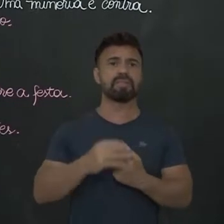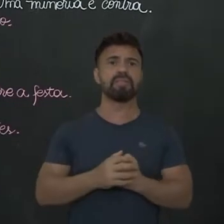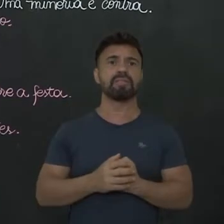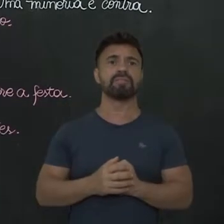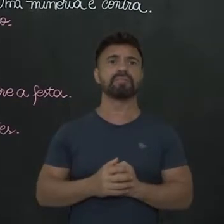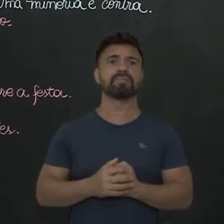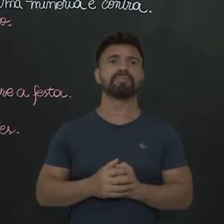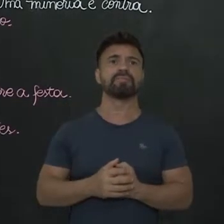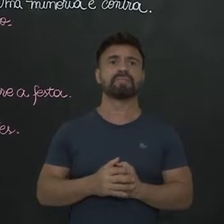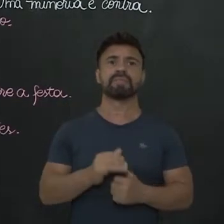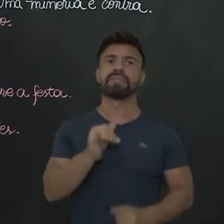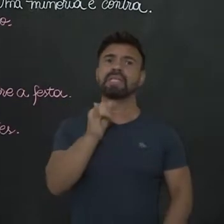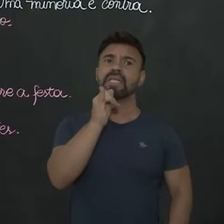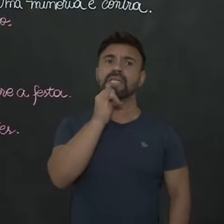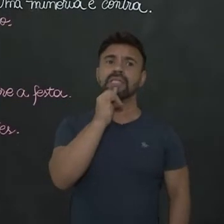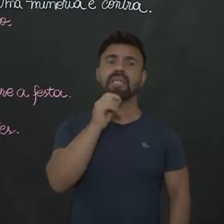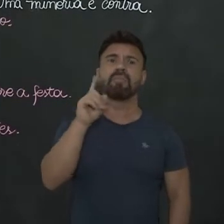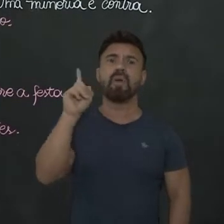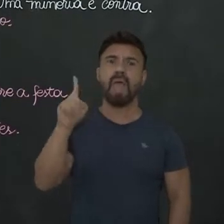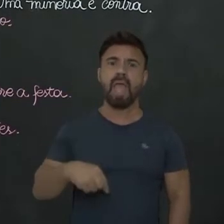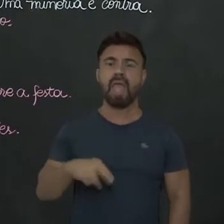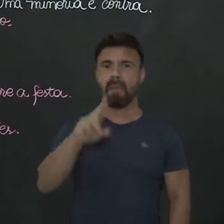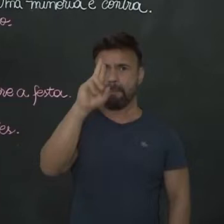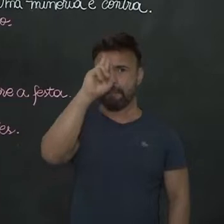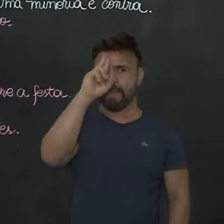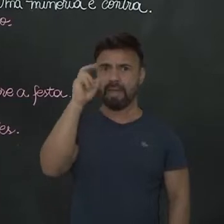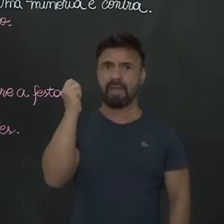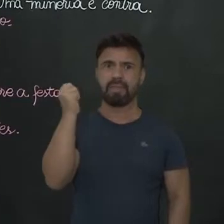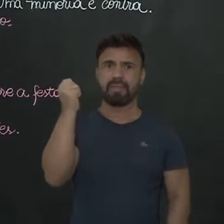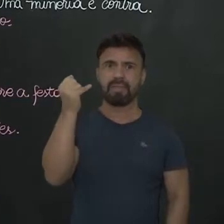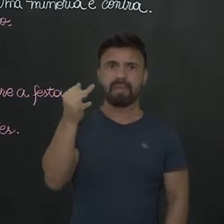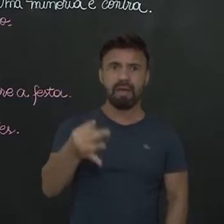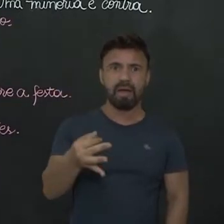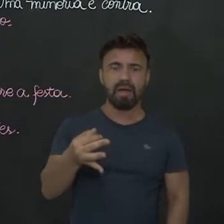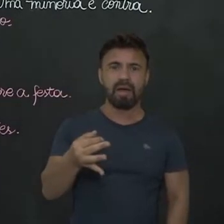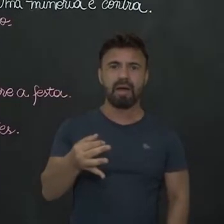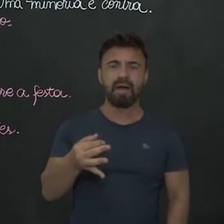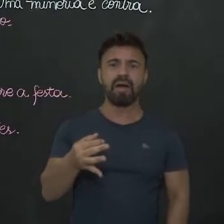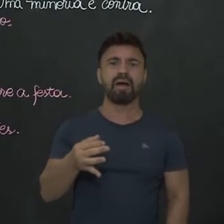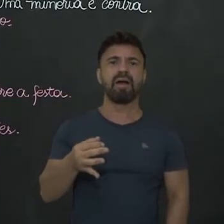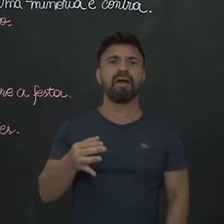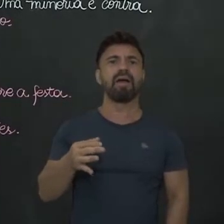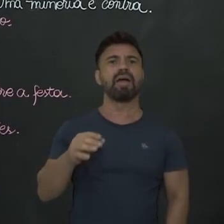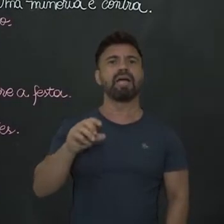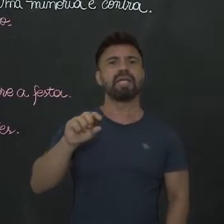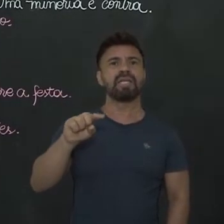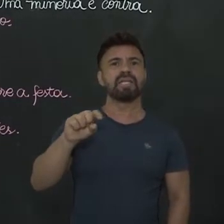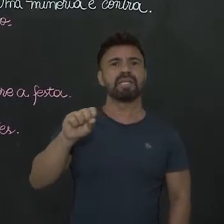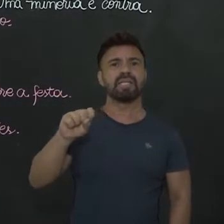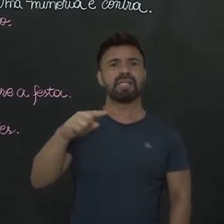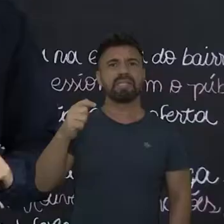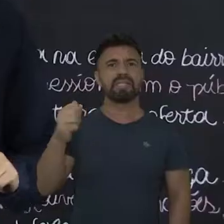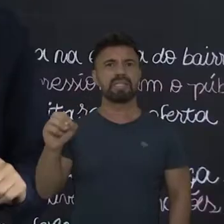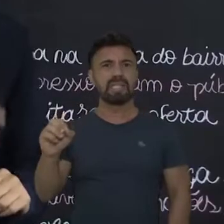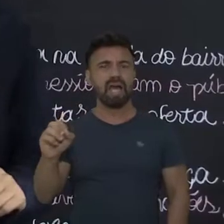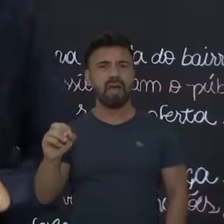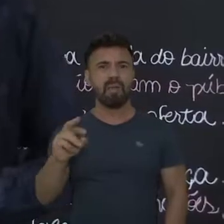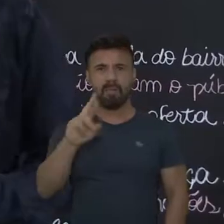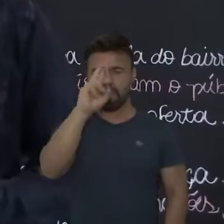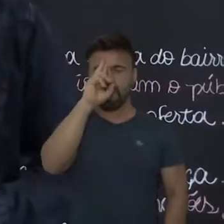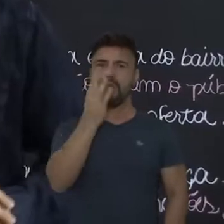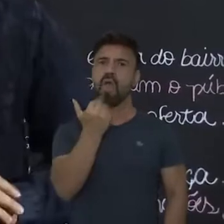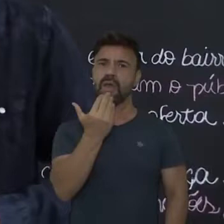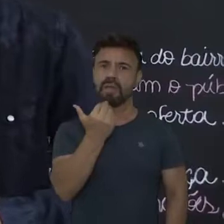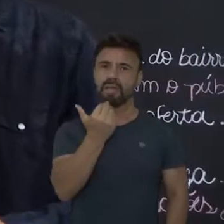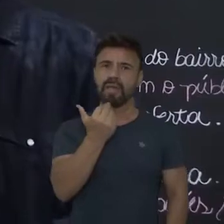ok? Por isso que a gente vai dizer, por exemplo, é meia-noite, é meio-dia, e não são meia-noite ou são meio-dia. Por isso que a